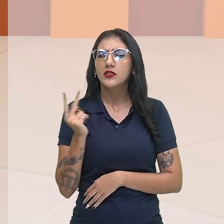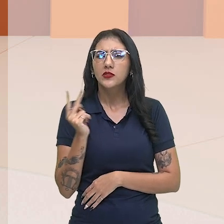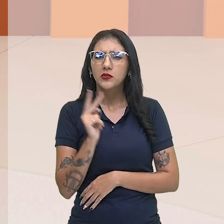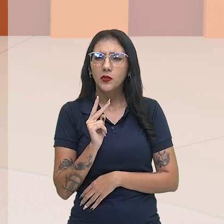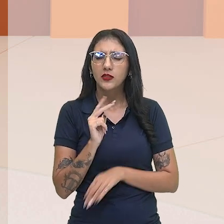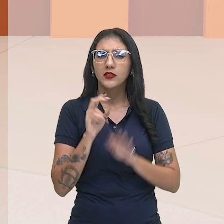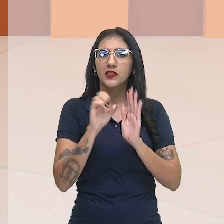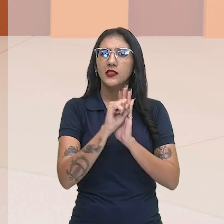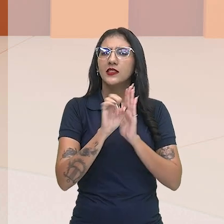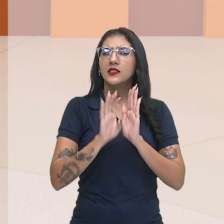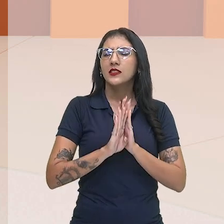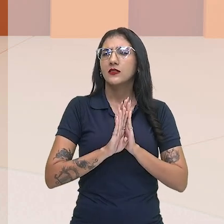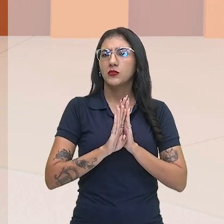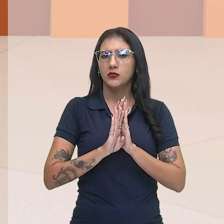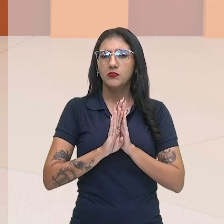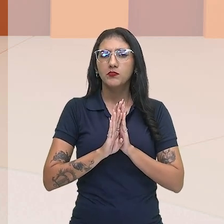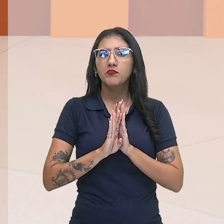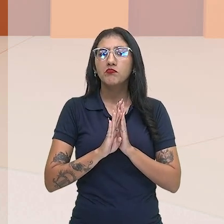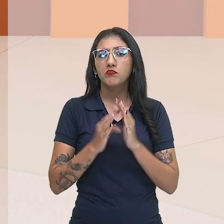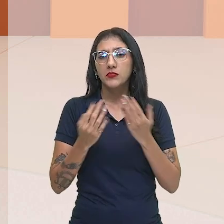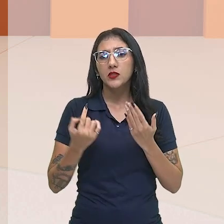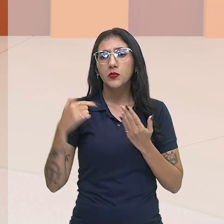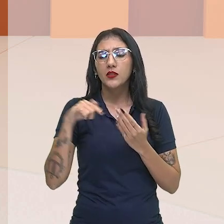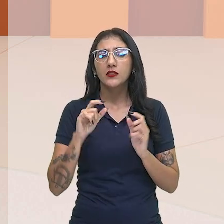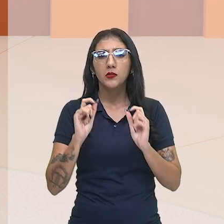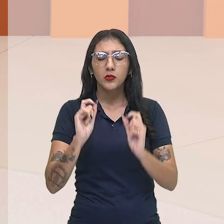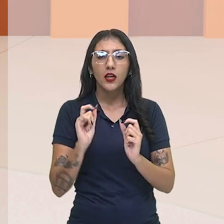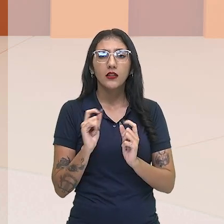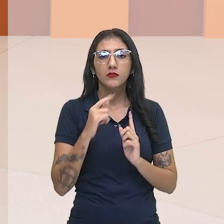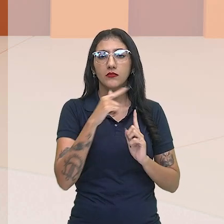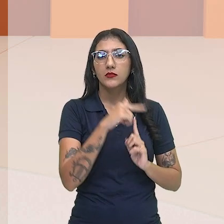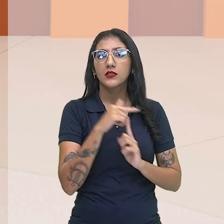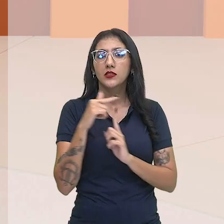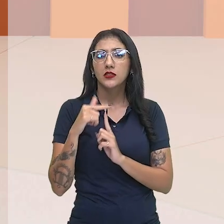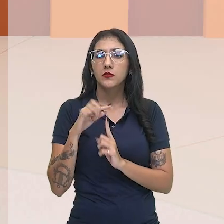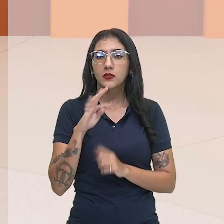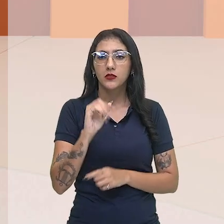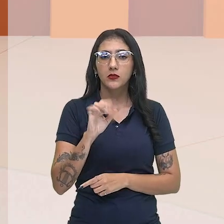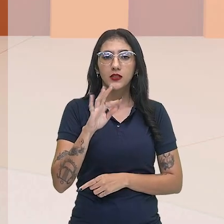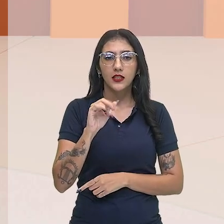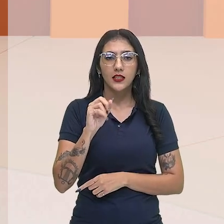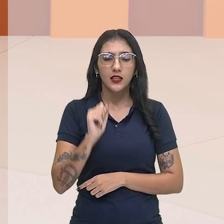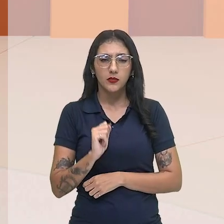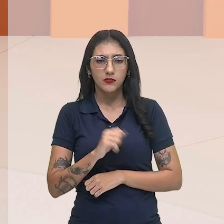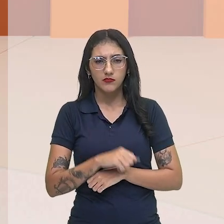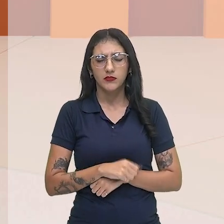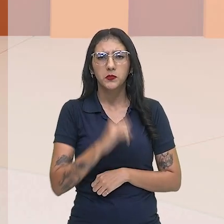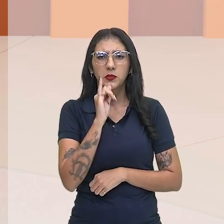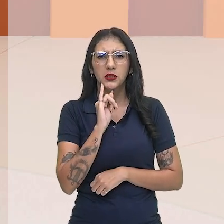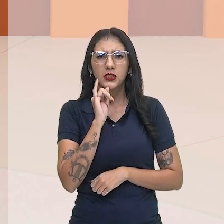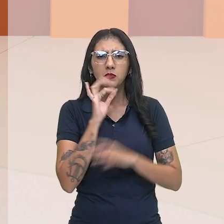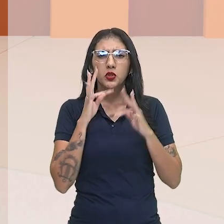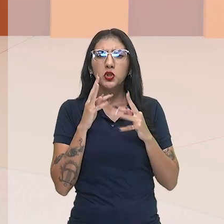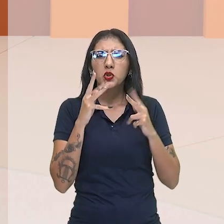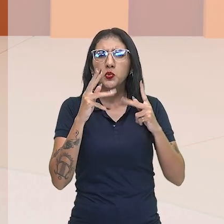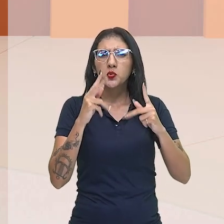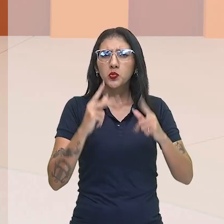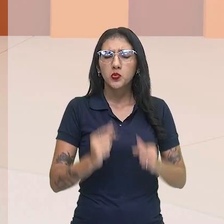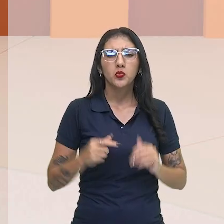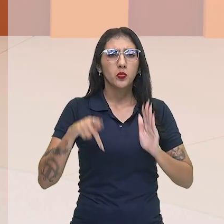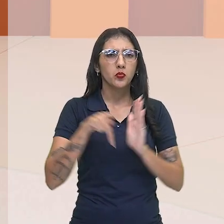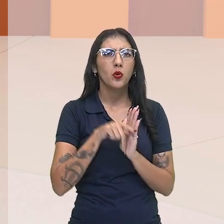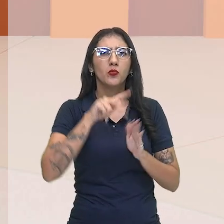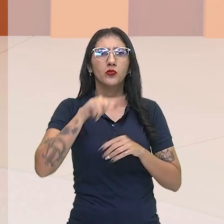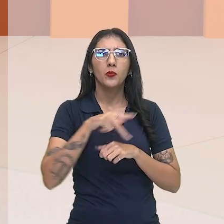aqui, nós podemos dizer que eles são regimes totalitários, que dizem assim: tudo no Estado, nada